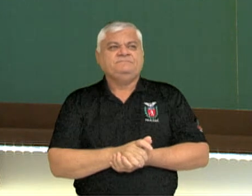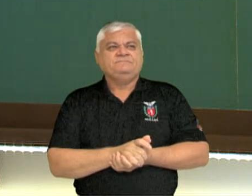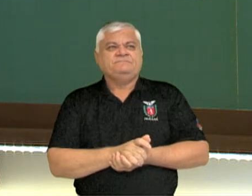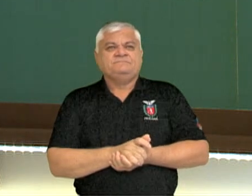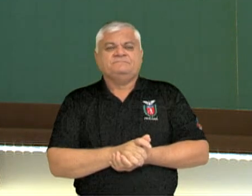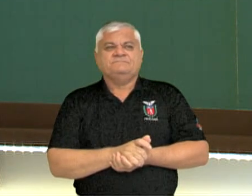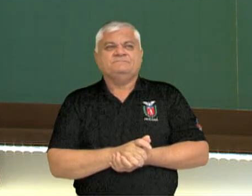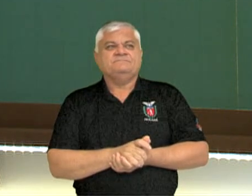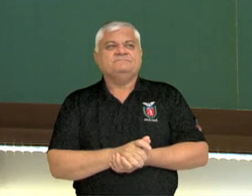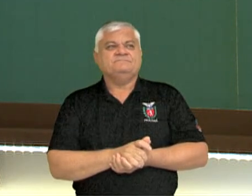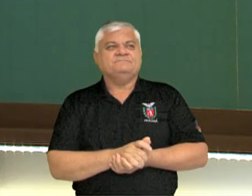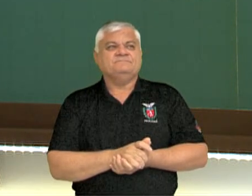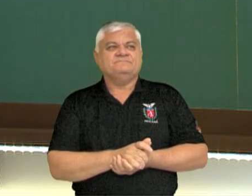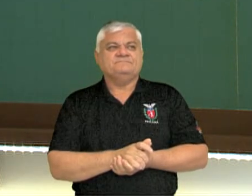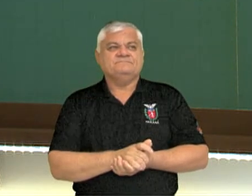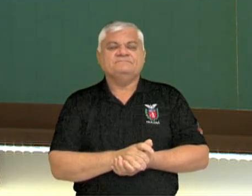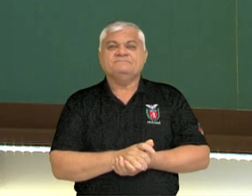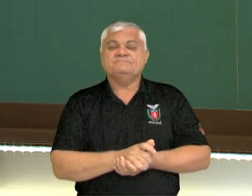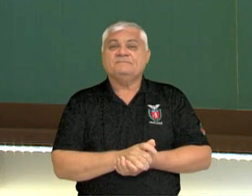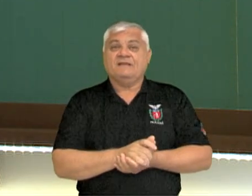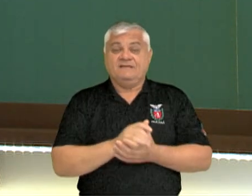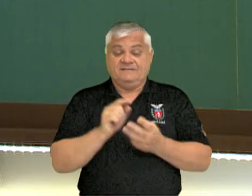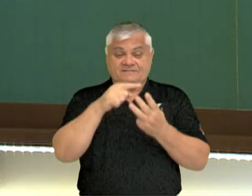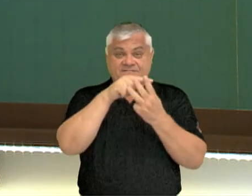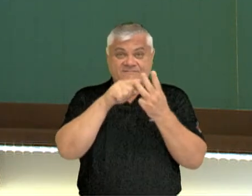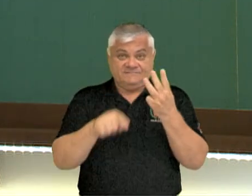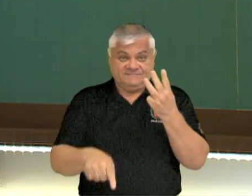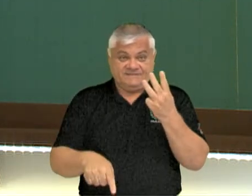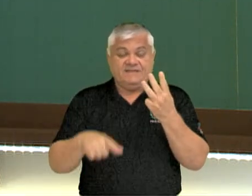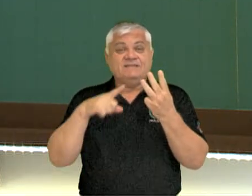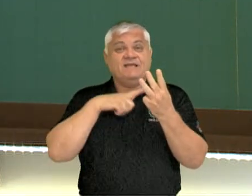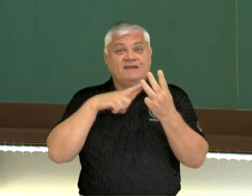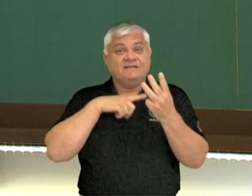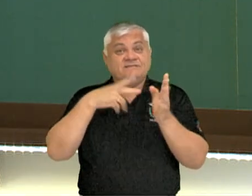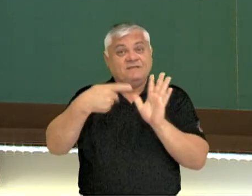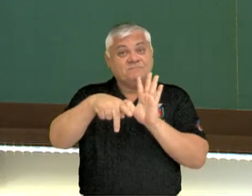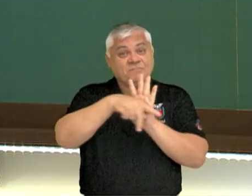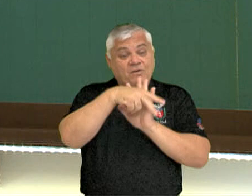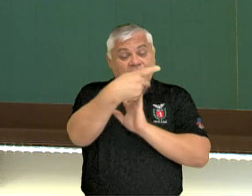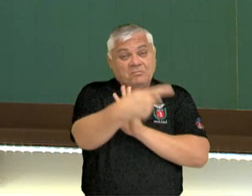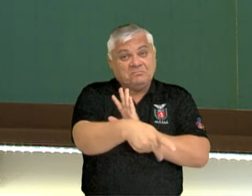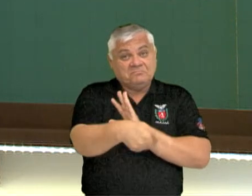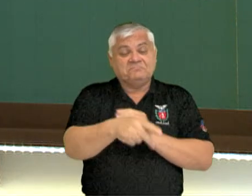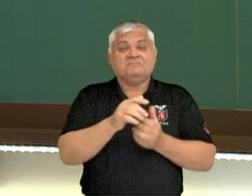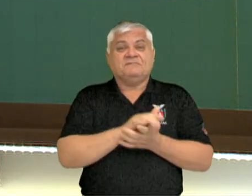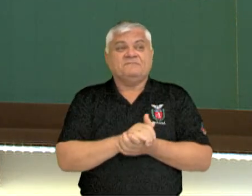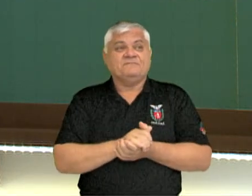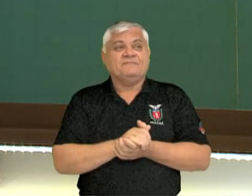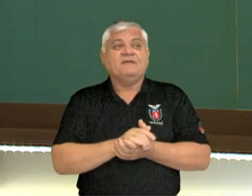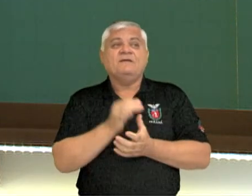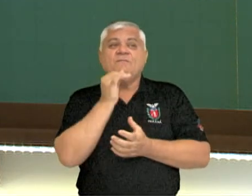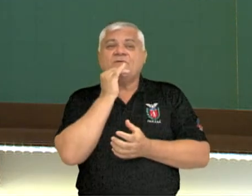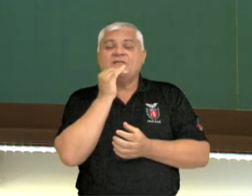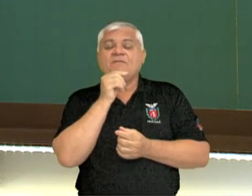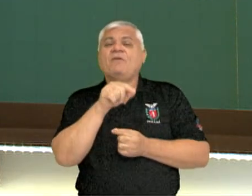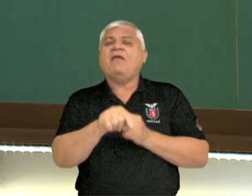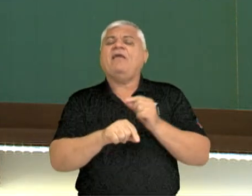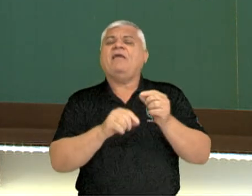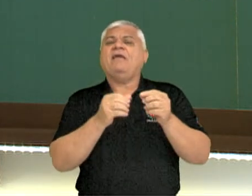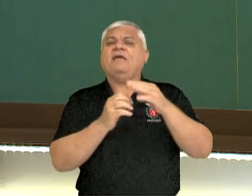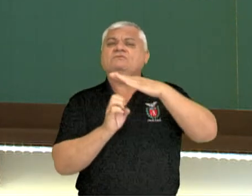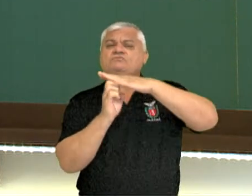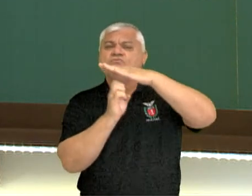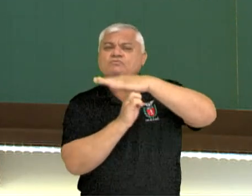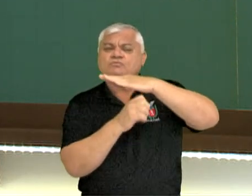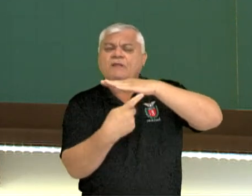Filóide, cauloide e rizóide, eles compõem o gametófito dessas plantas. O gametófito, então, ele vai ser a